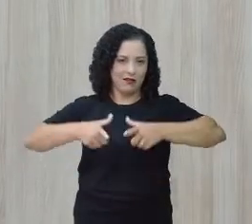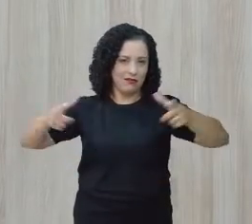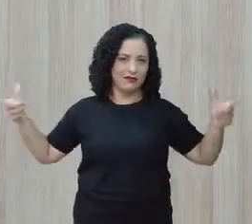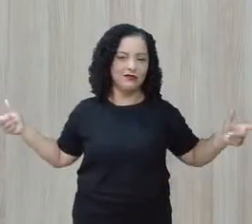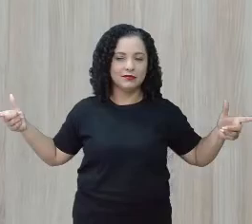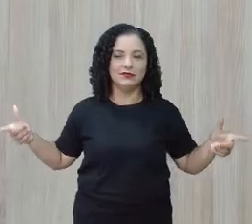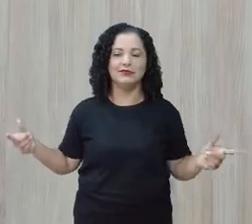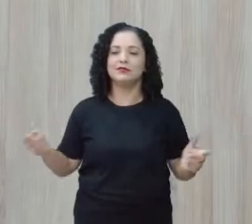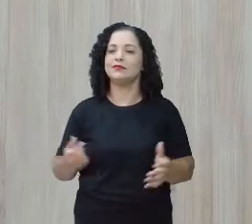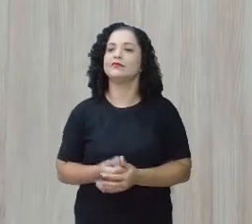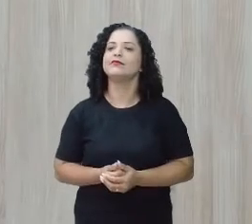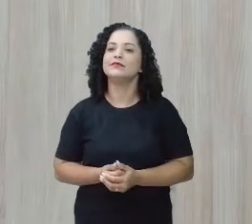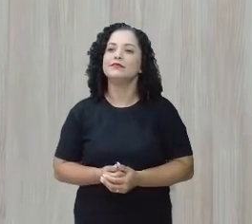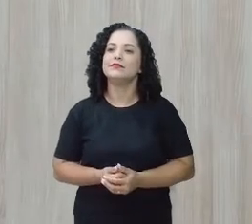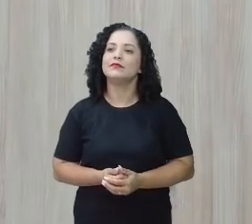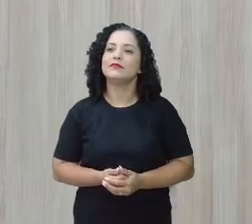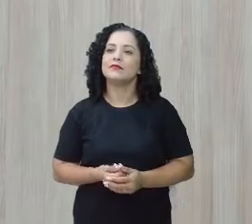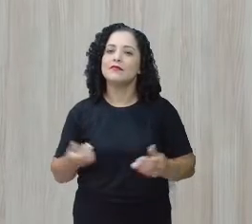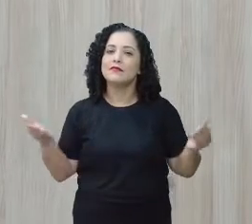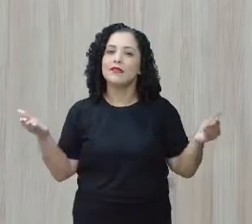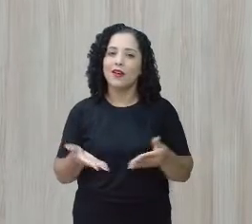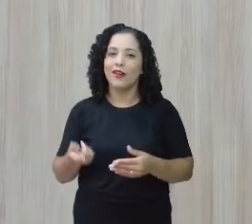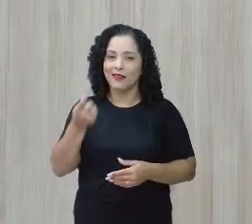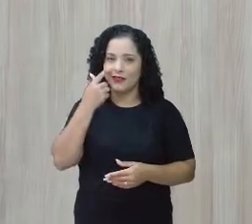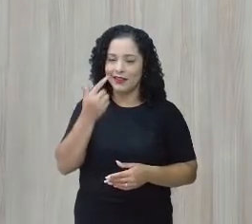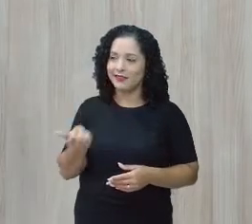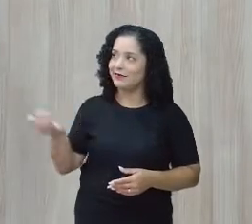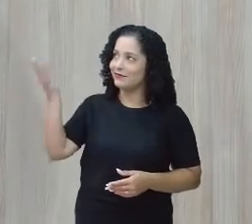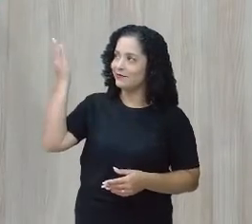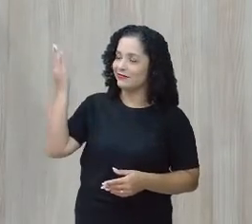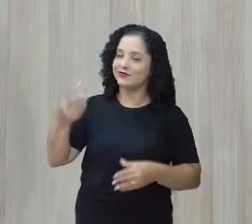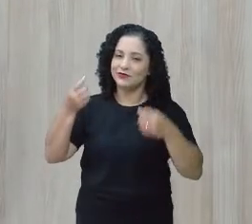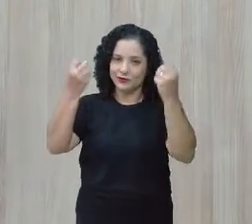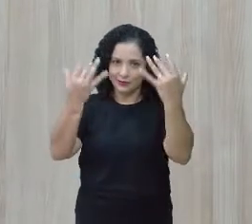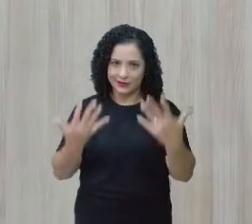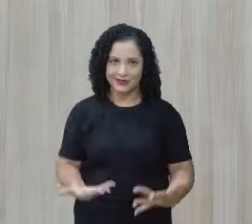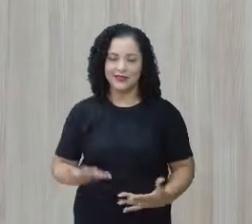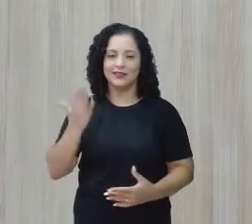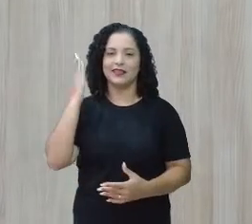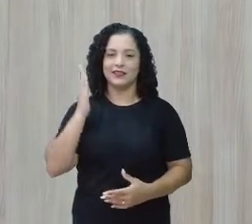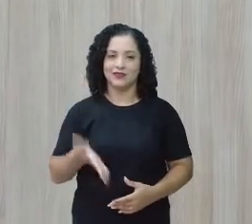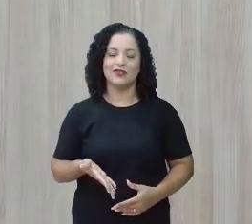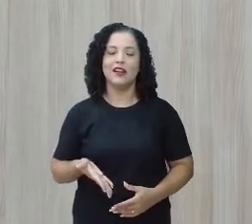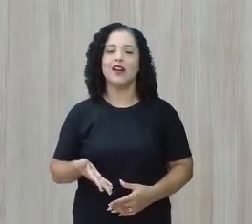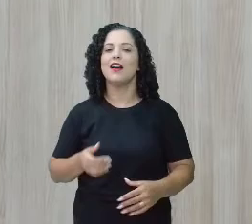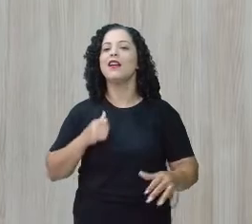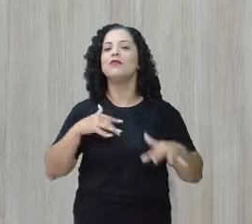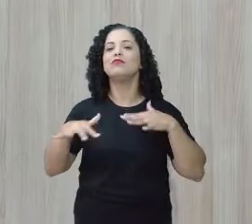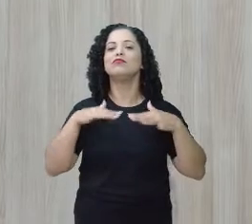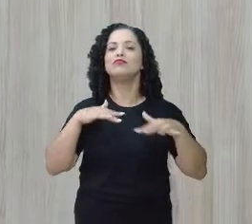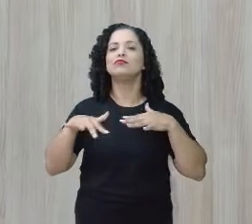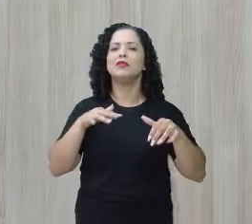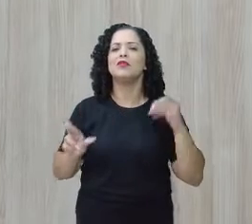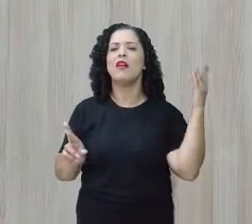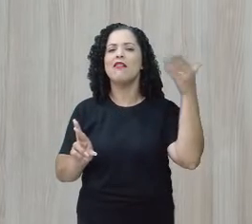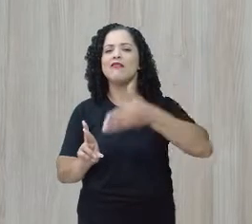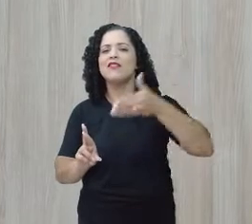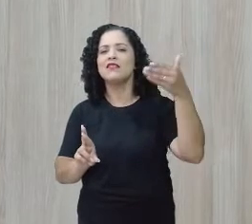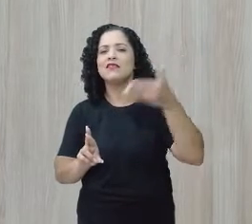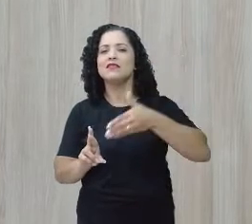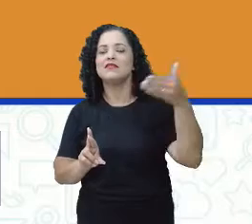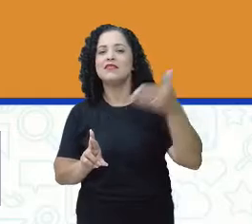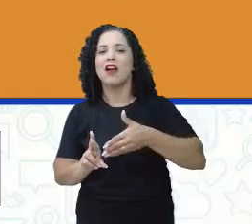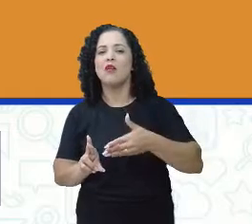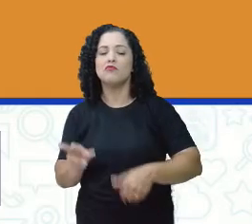vocês. Algo aqui, que é o que a gente começou a falar bastante, né, é a respeito aí de referencial,